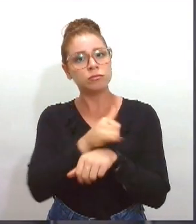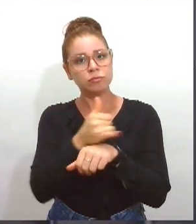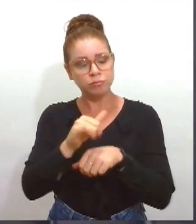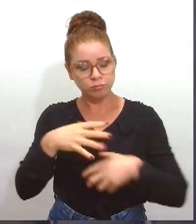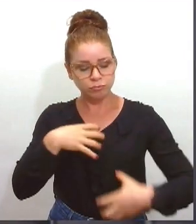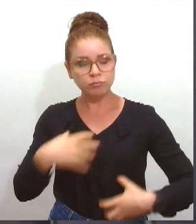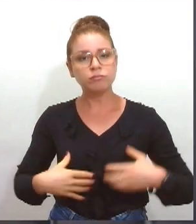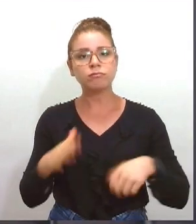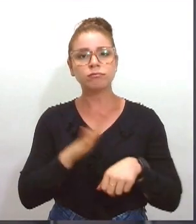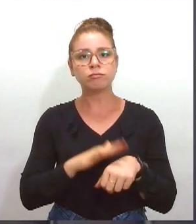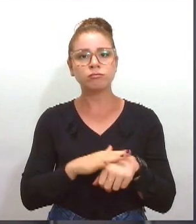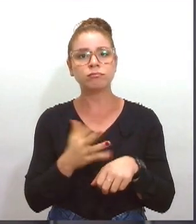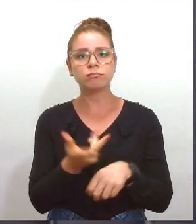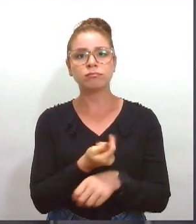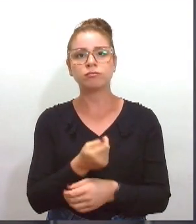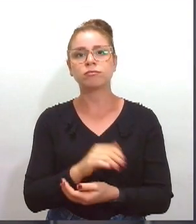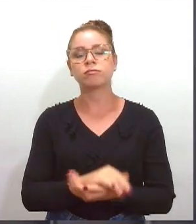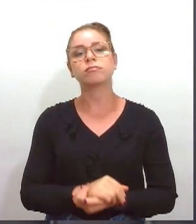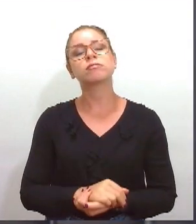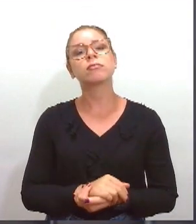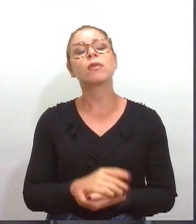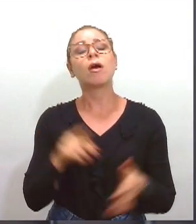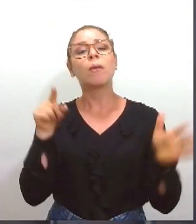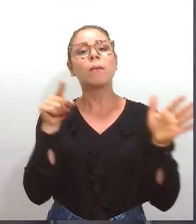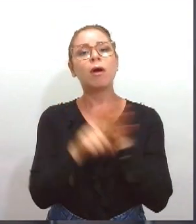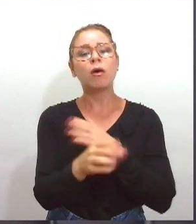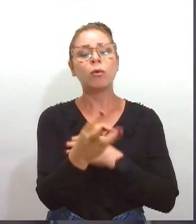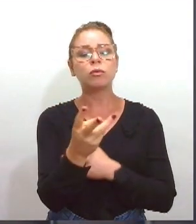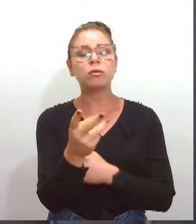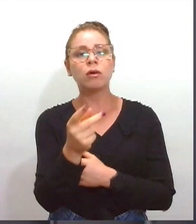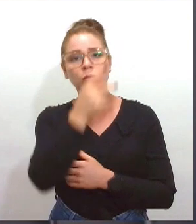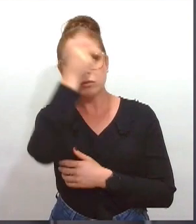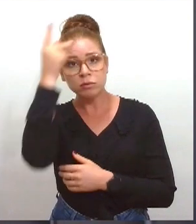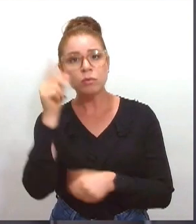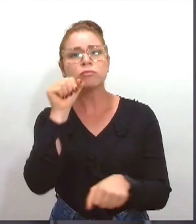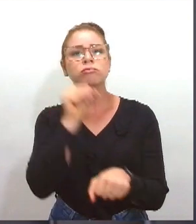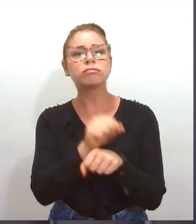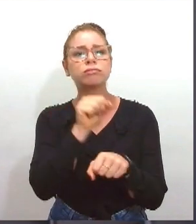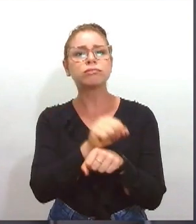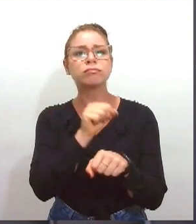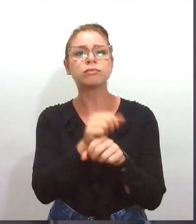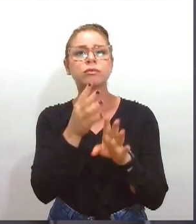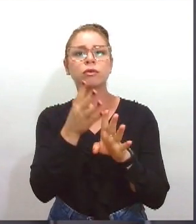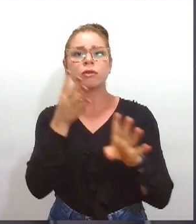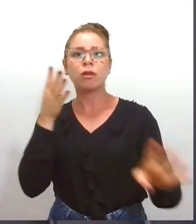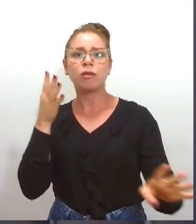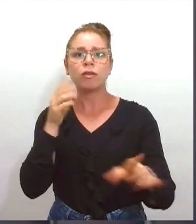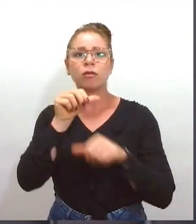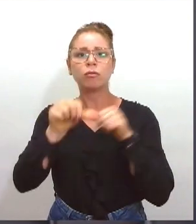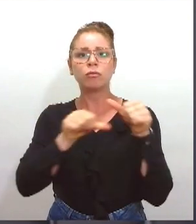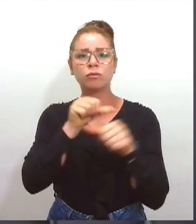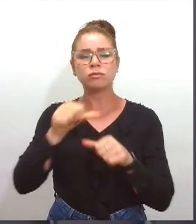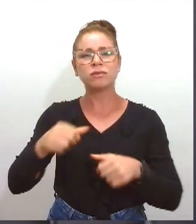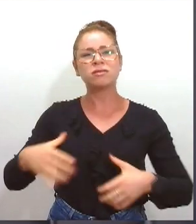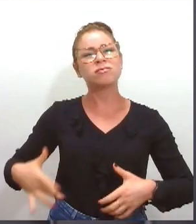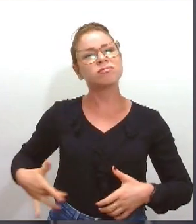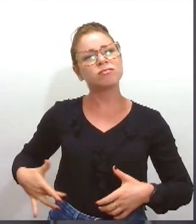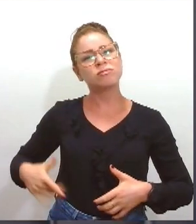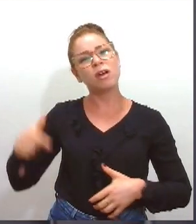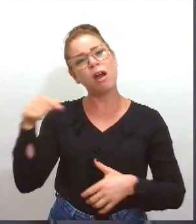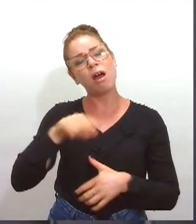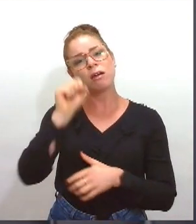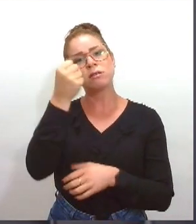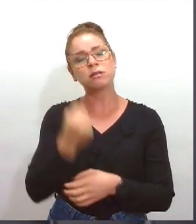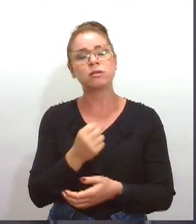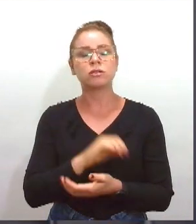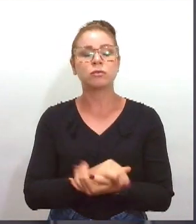Doutor Benito, quantas pessoas aguardam por um transplante de rim aqui no estado de Sergipe? Bom, aqui